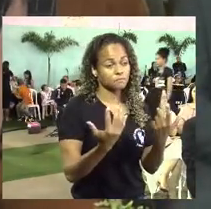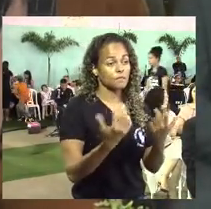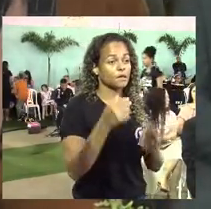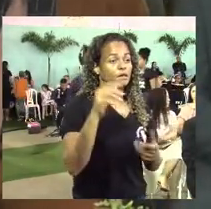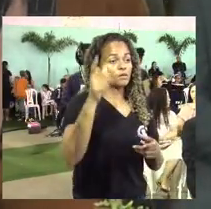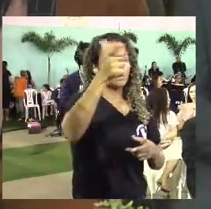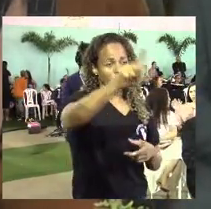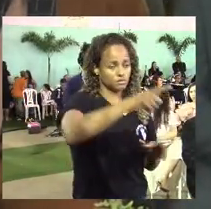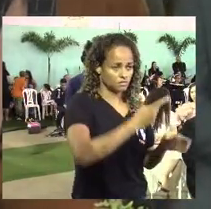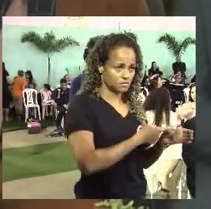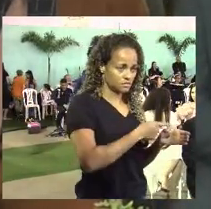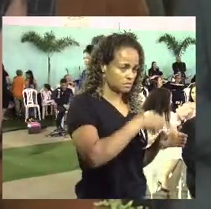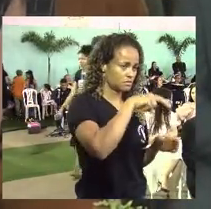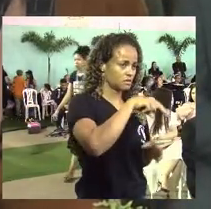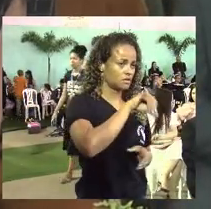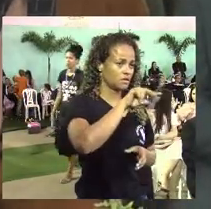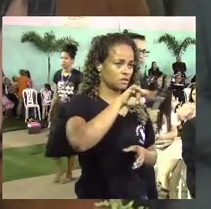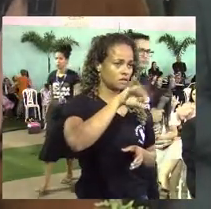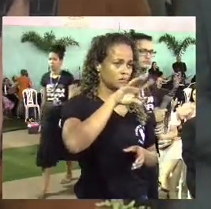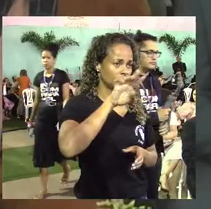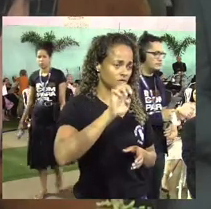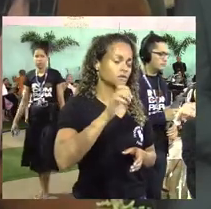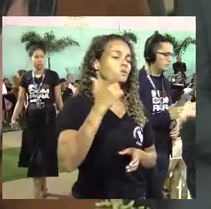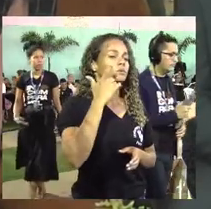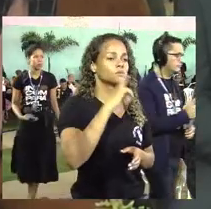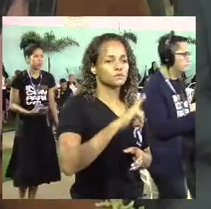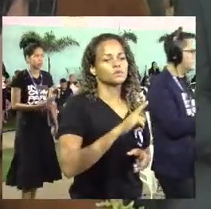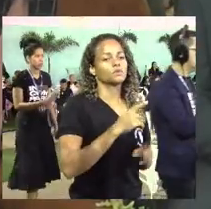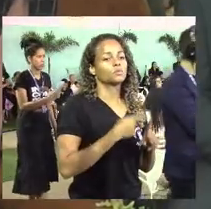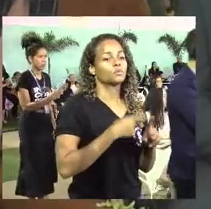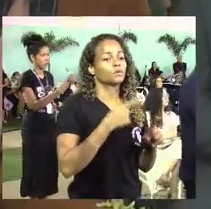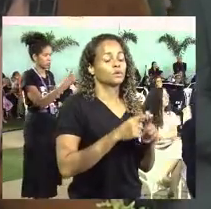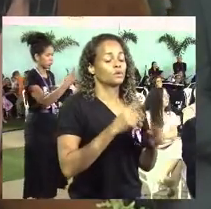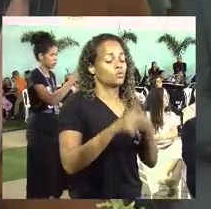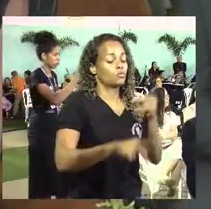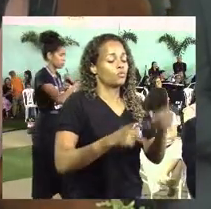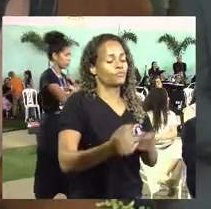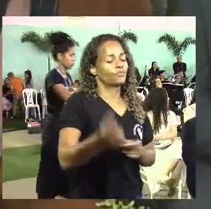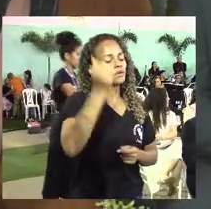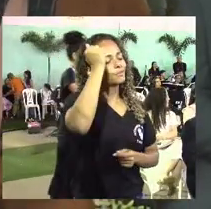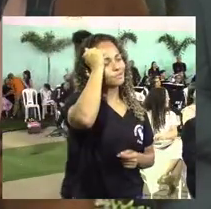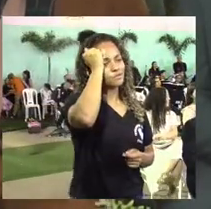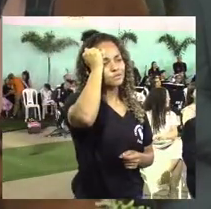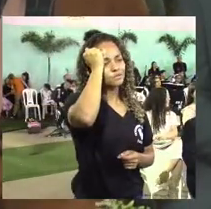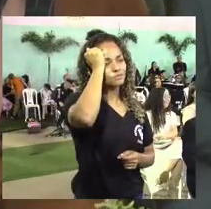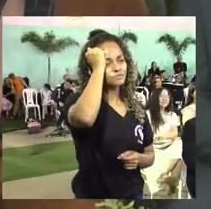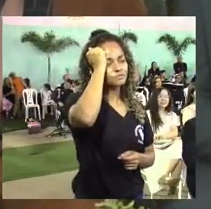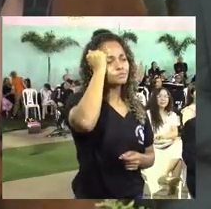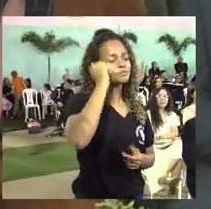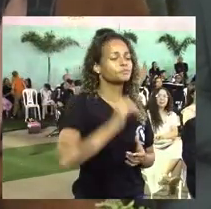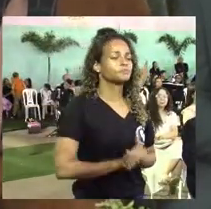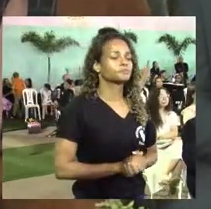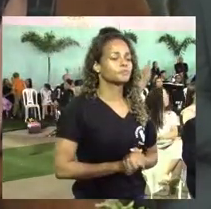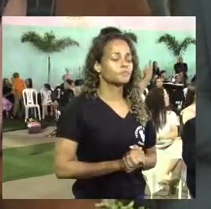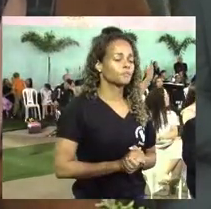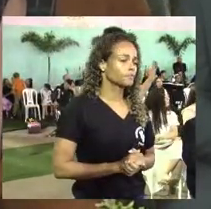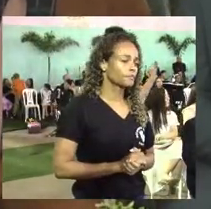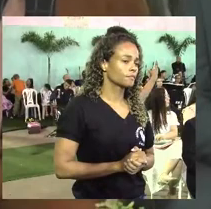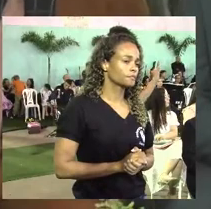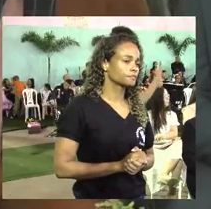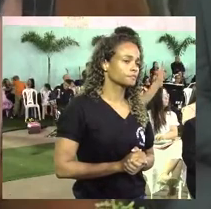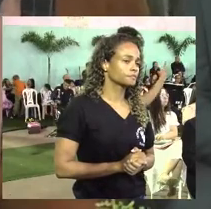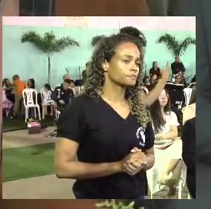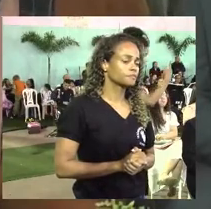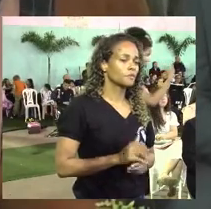se arrependeu se enjoaram e se arrependeram e uma cidade foi salva Felipe em Samaria em